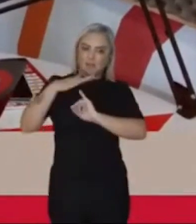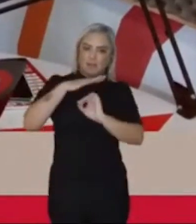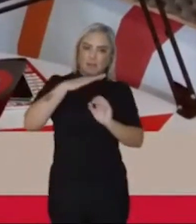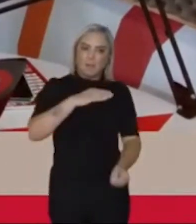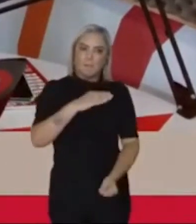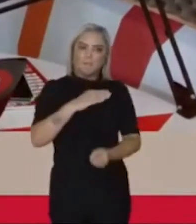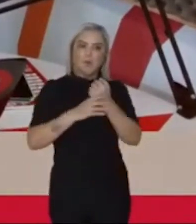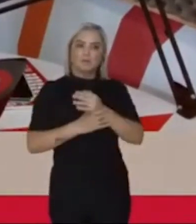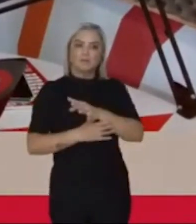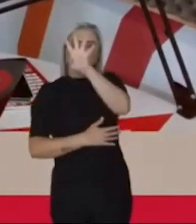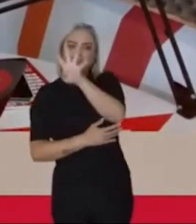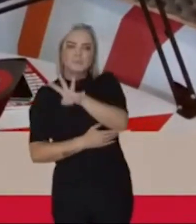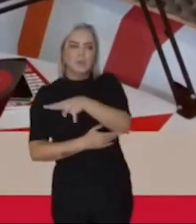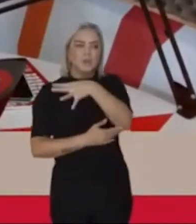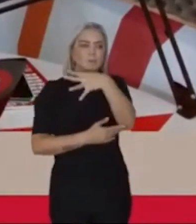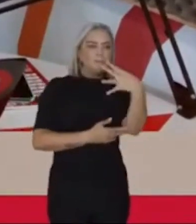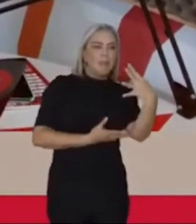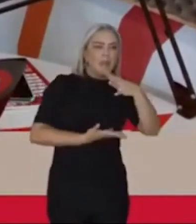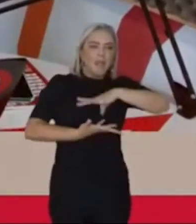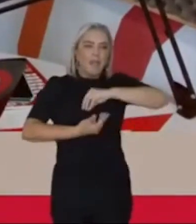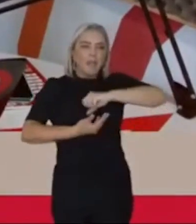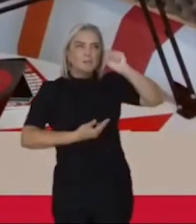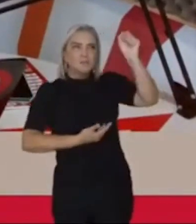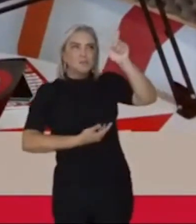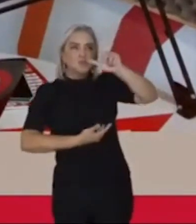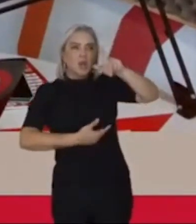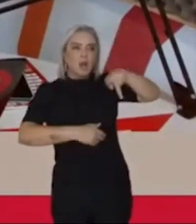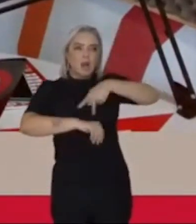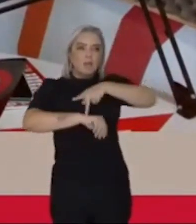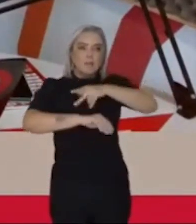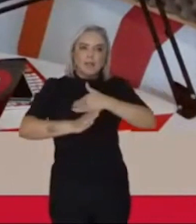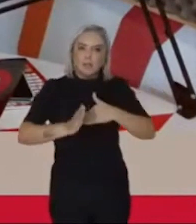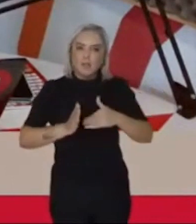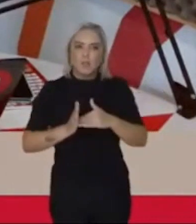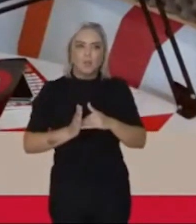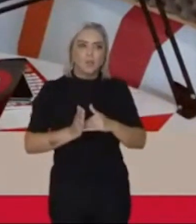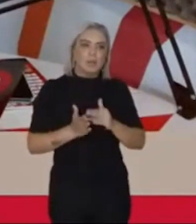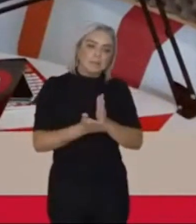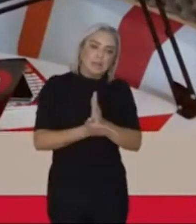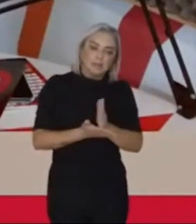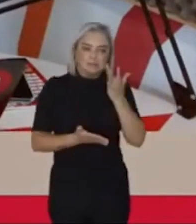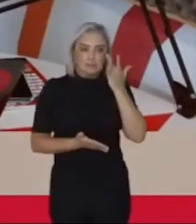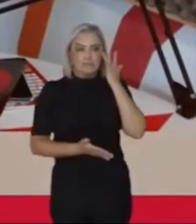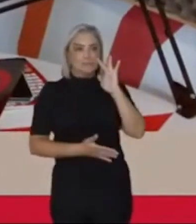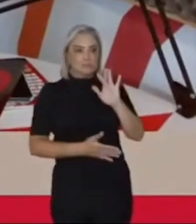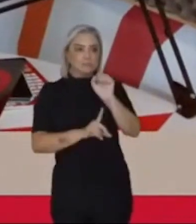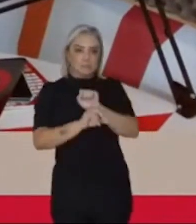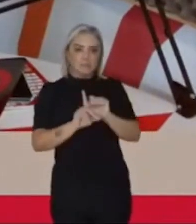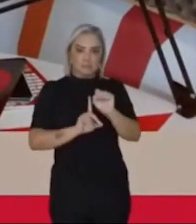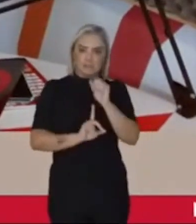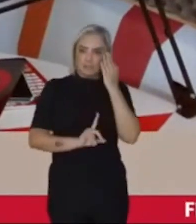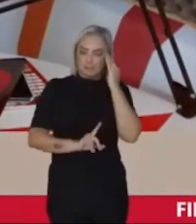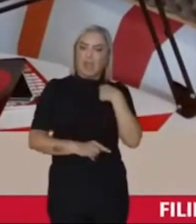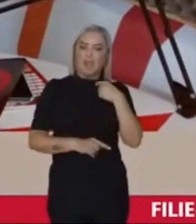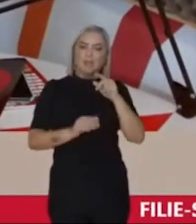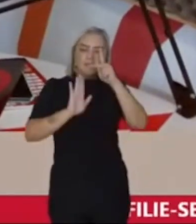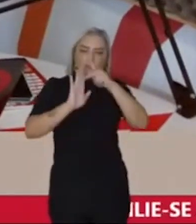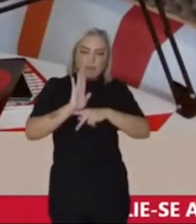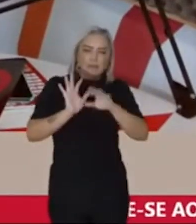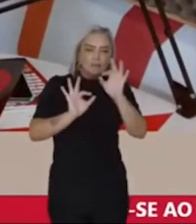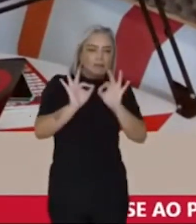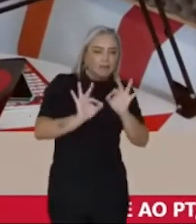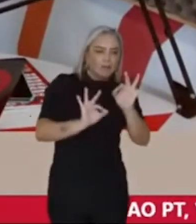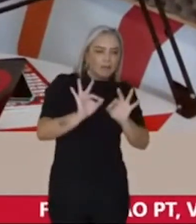o mapa de radiação solar em todo o país. Talvez a sociedade não saiba, mas aqueles que fazem planejamento